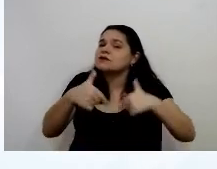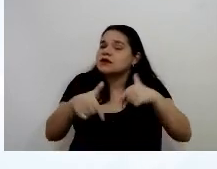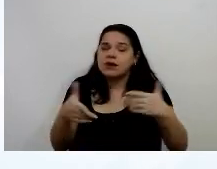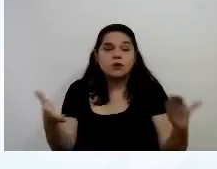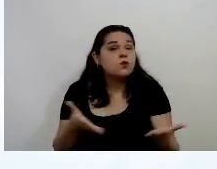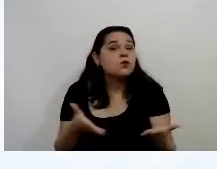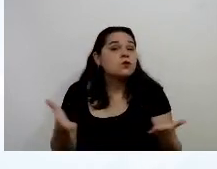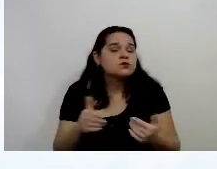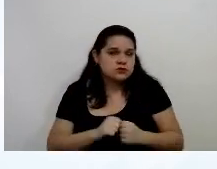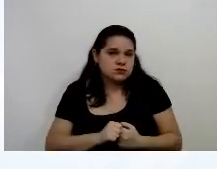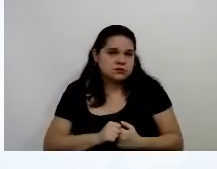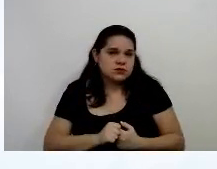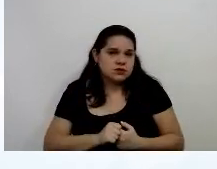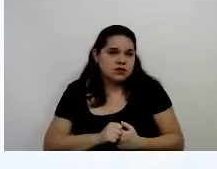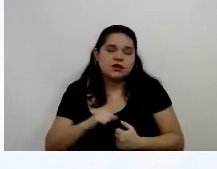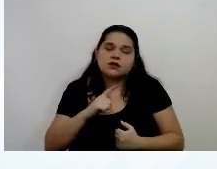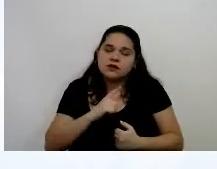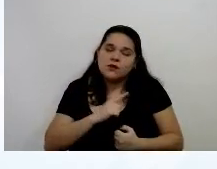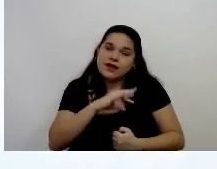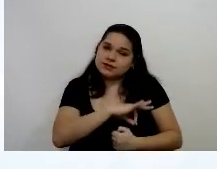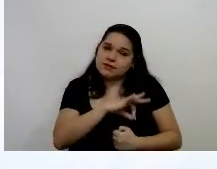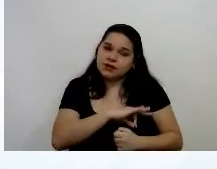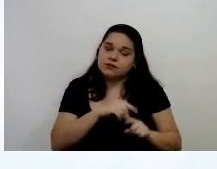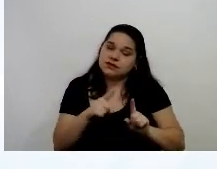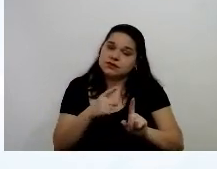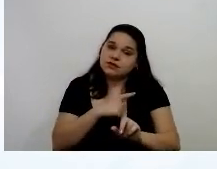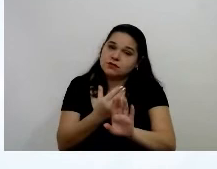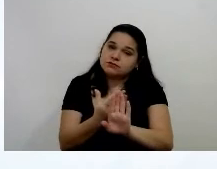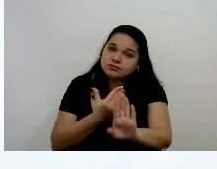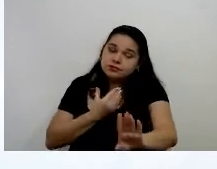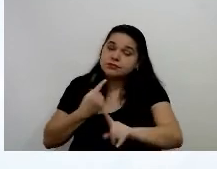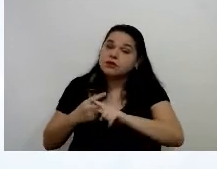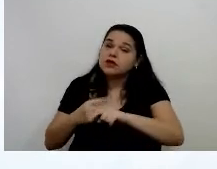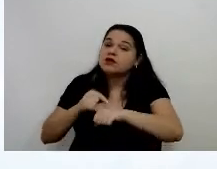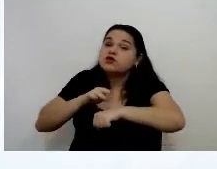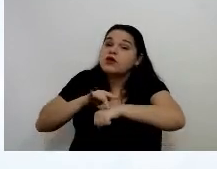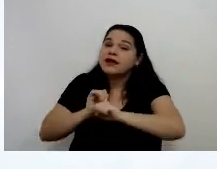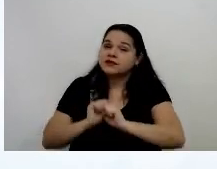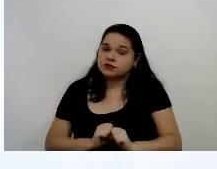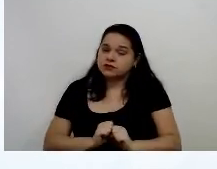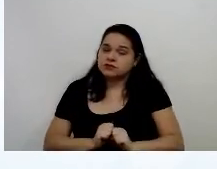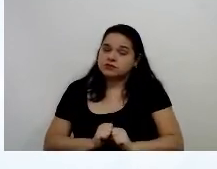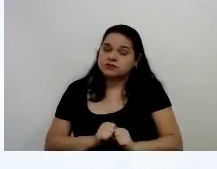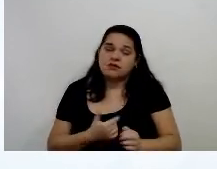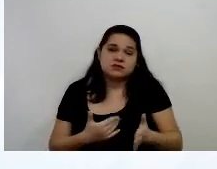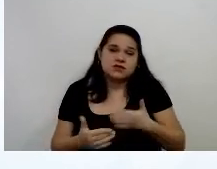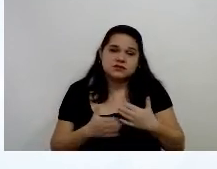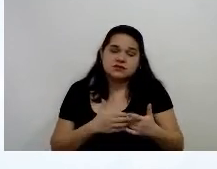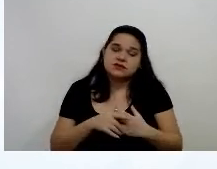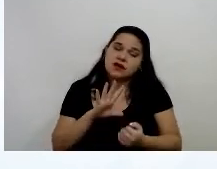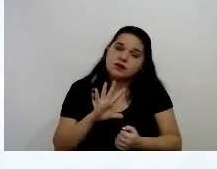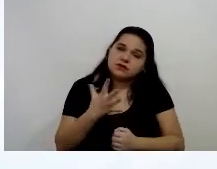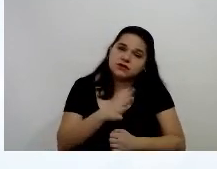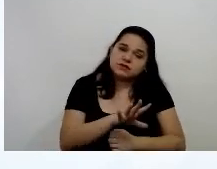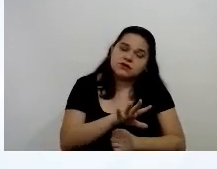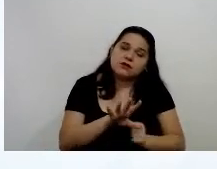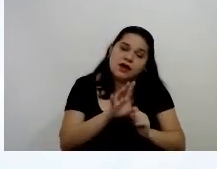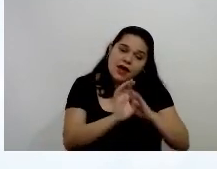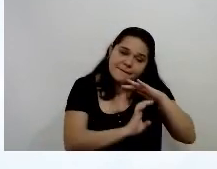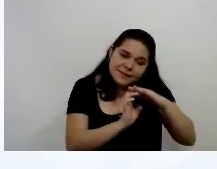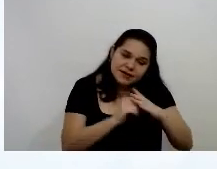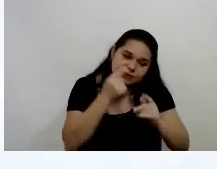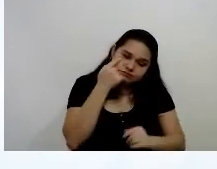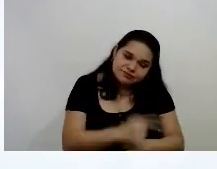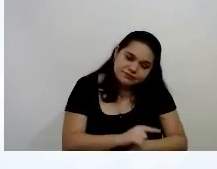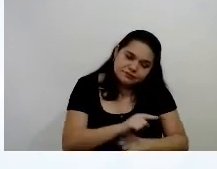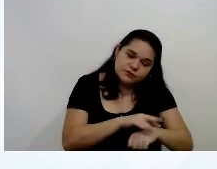que estão recebendo e estão se afastando, estão adoecendo, quer seja diagnosticado pela própria empresa ou diagnosticado